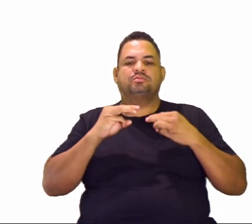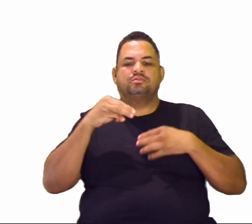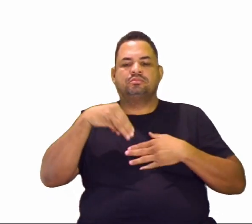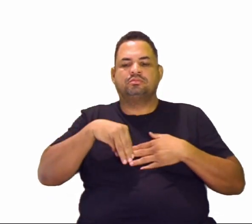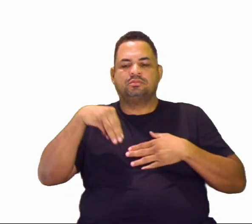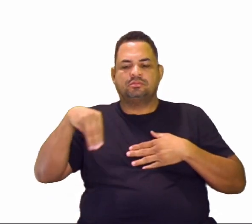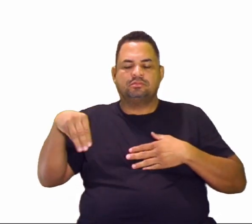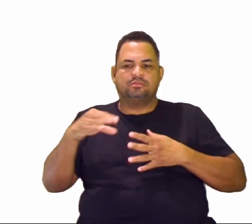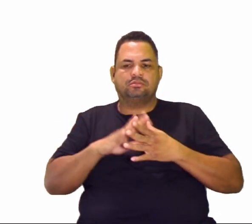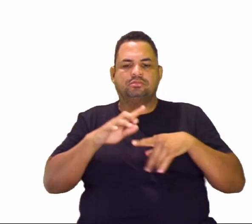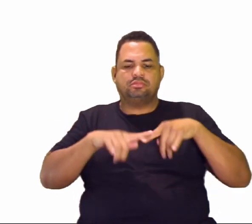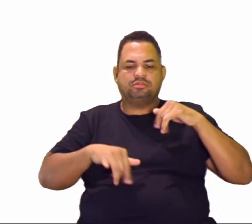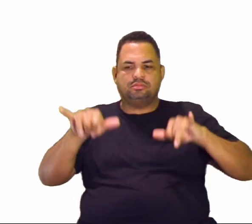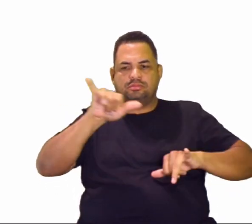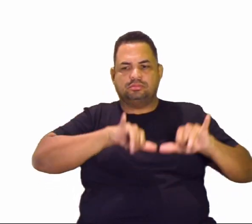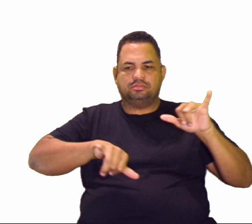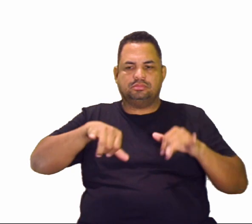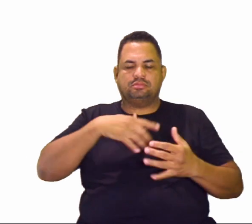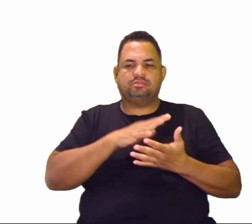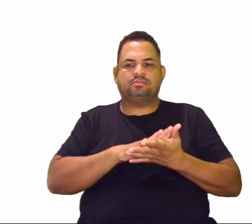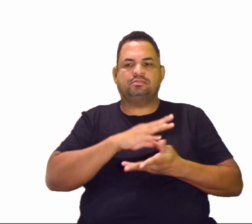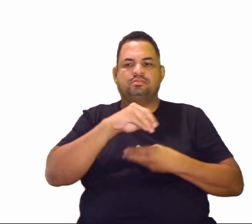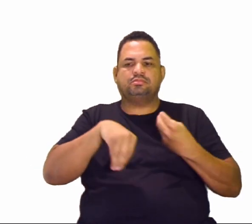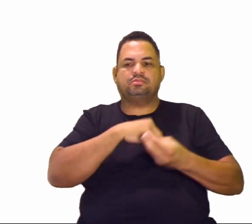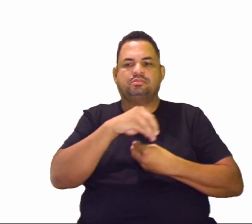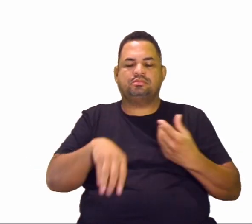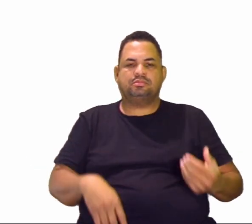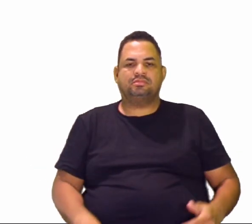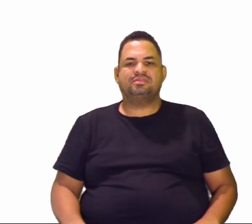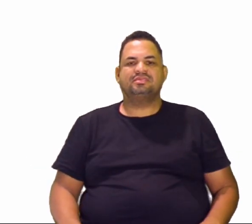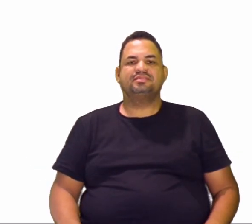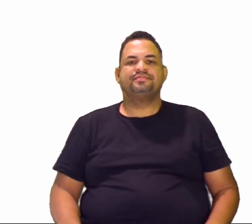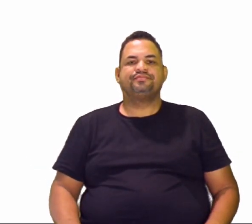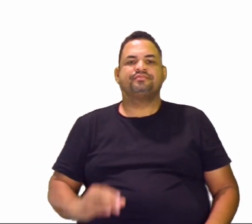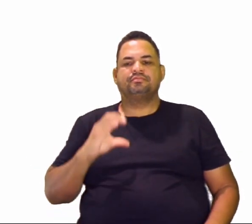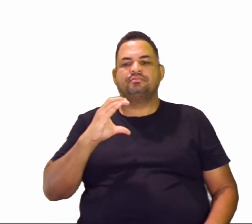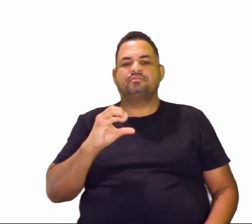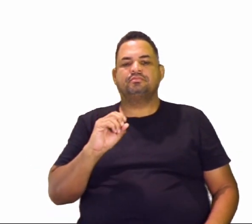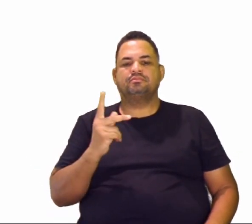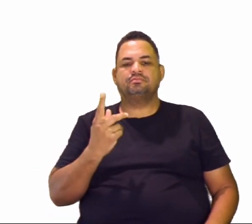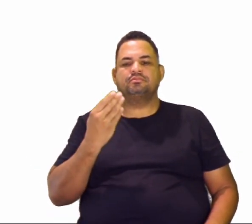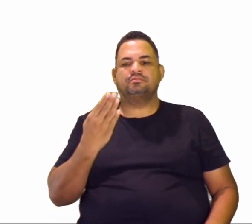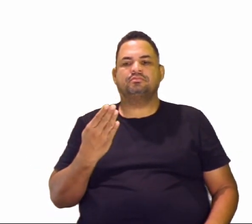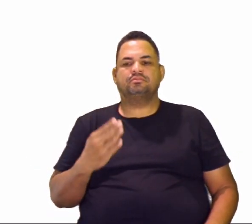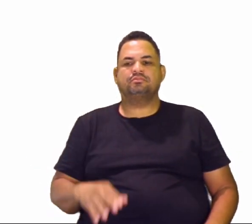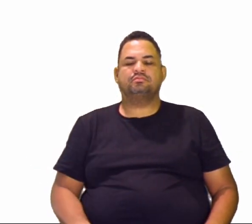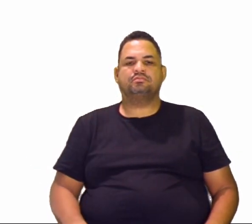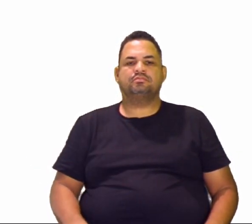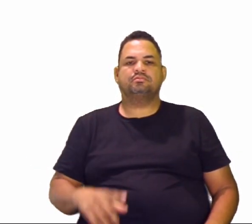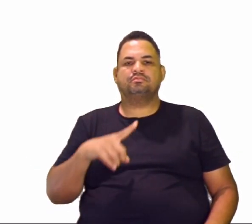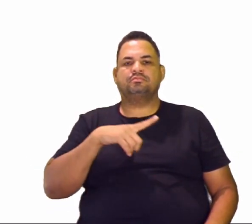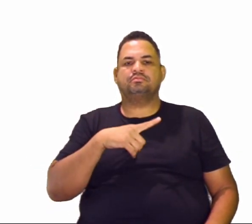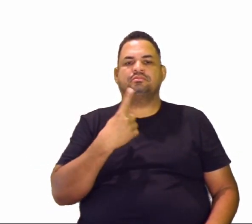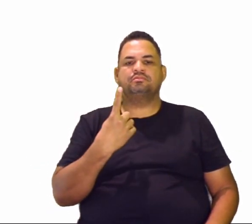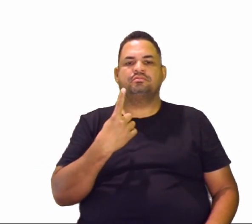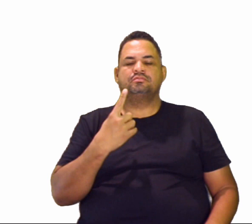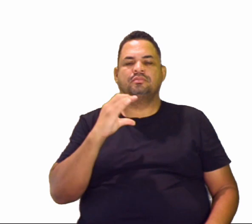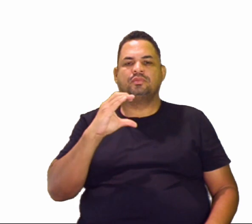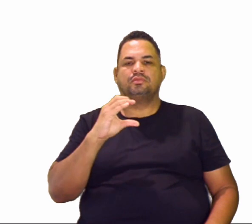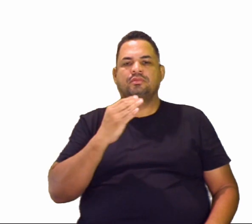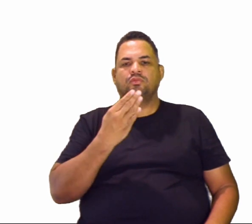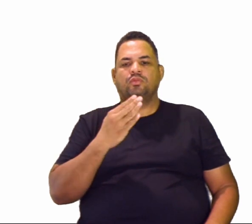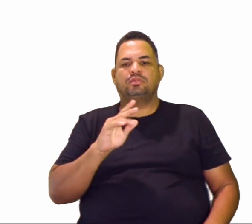dos elementos químicos que estão no composto. CH4. Existe um carbono e